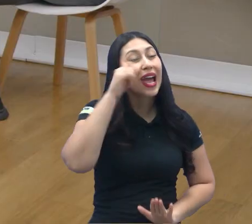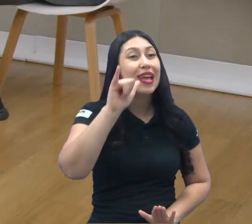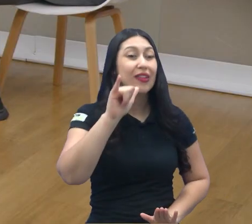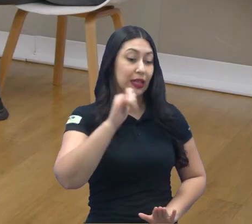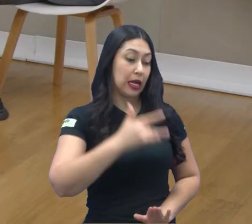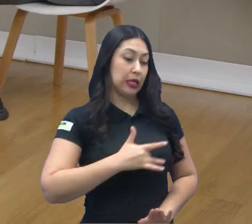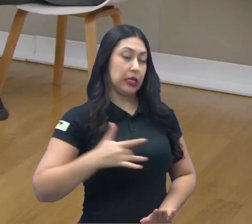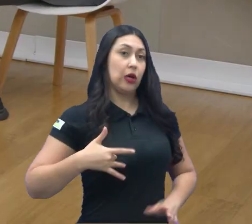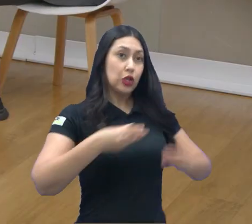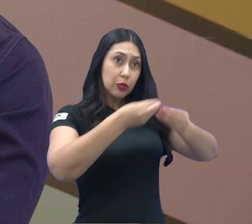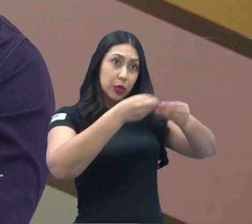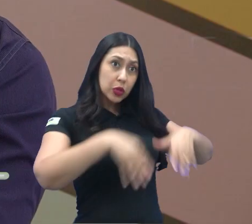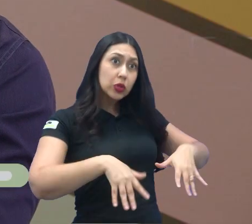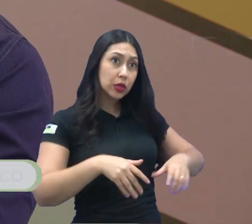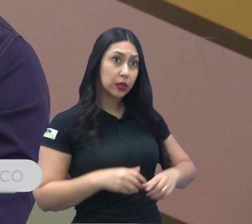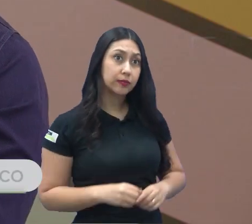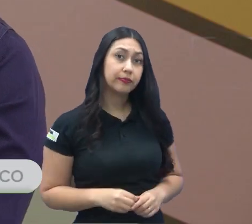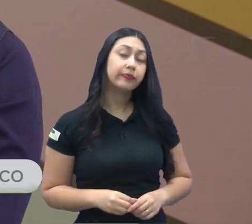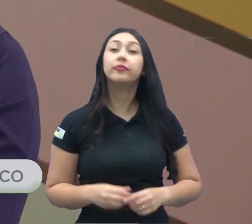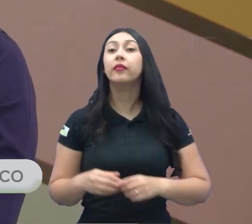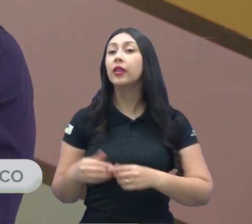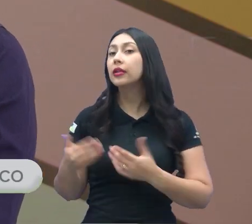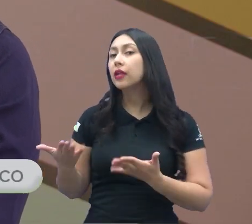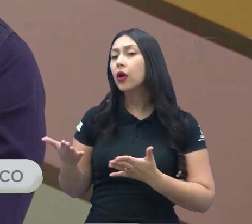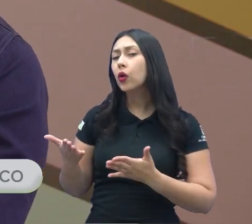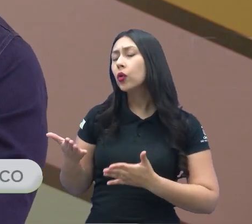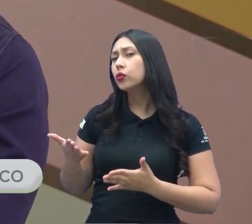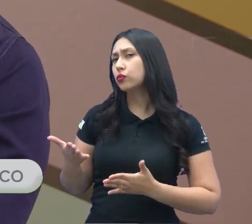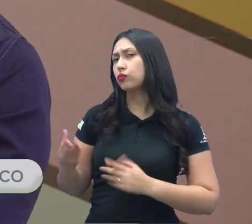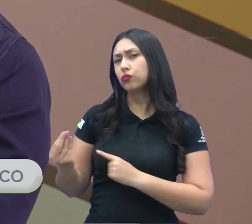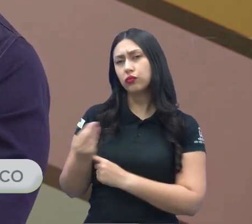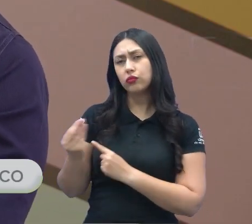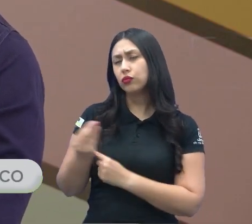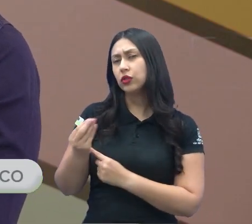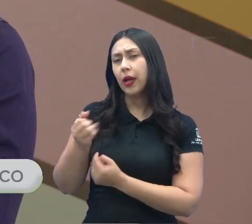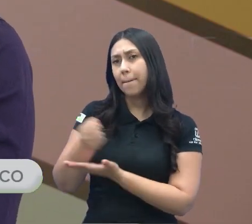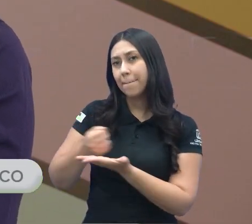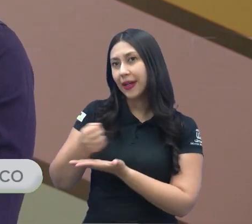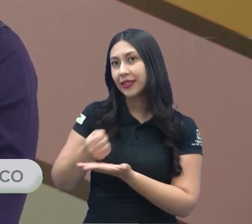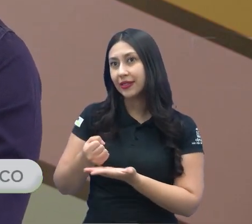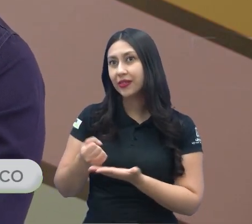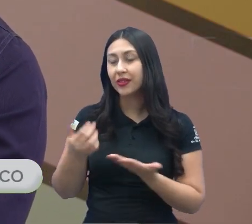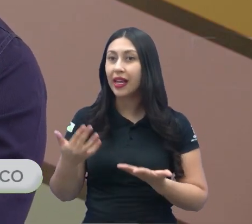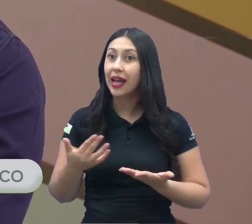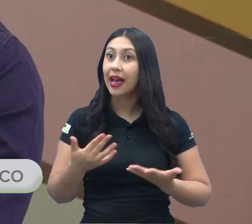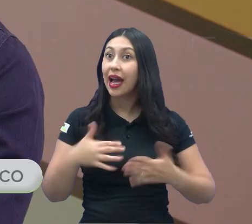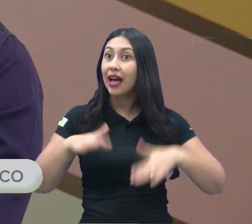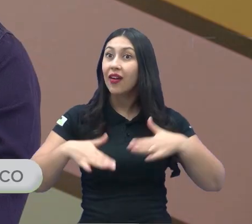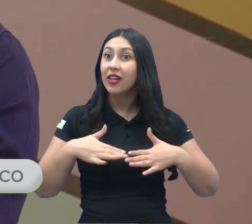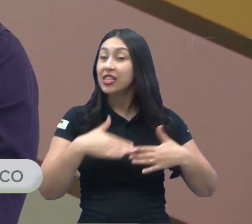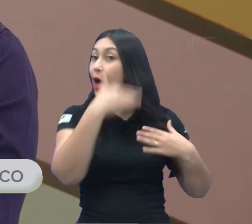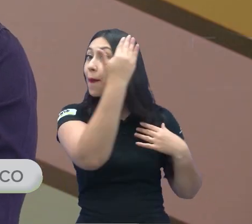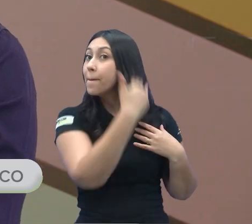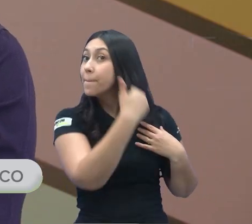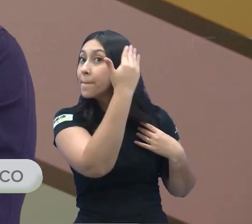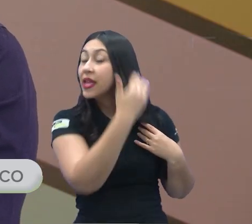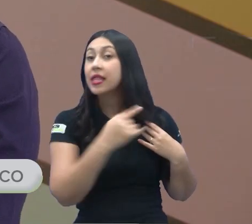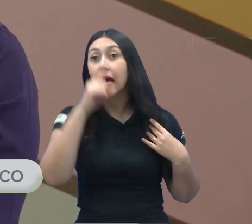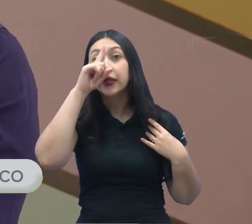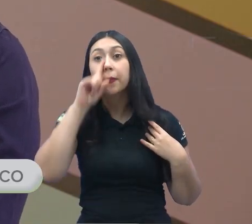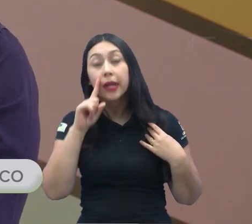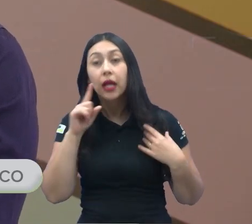criança. Perfeito, Gi. Falando assim de alguns cuidados básicos, principalmente mulherada, igual você comentou, luzes, acaba fazendo bastante coisa, a mulher acaba usando